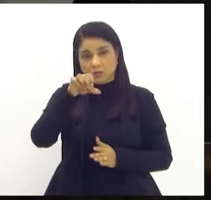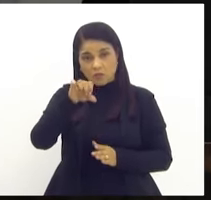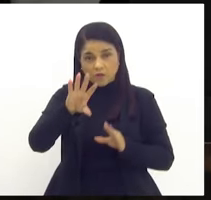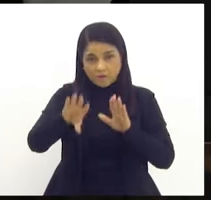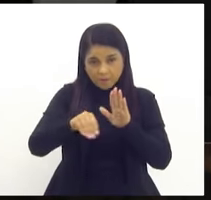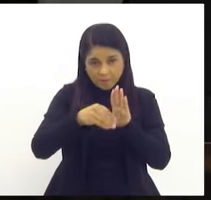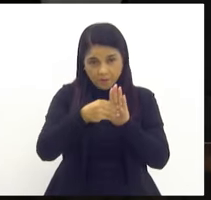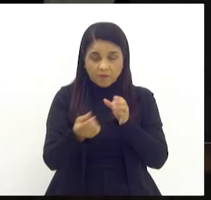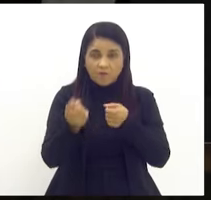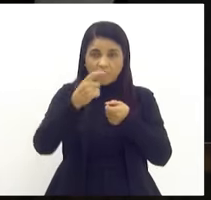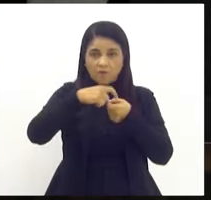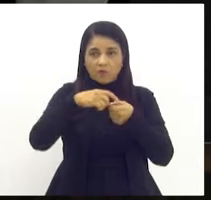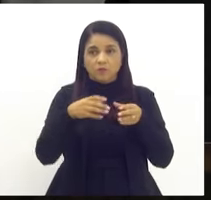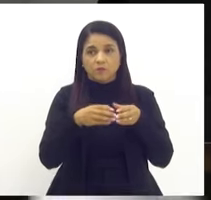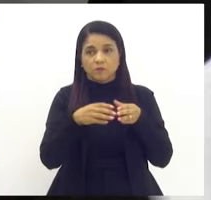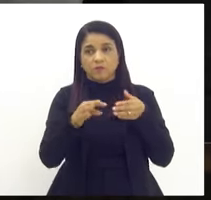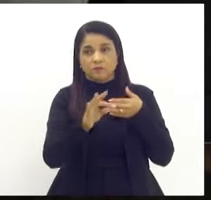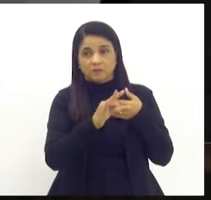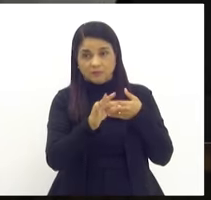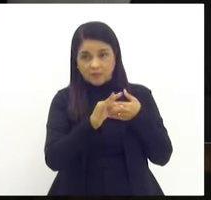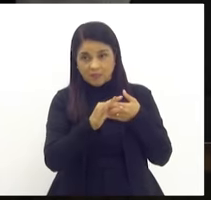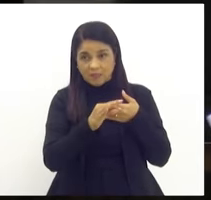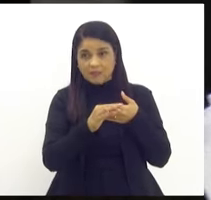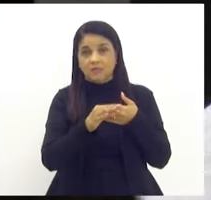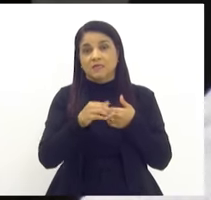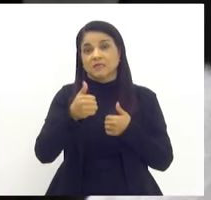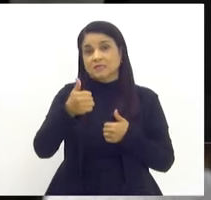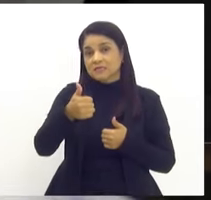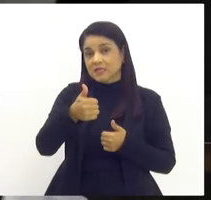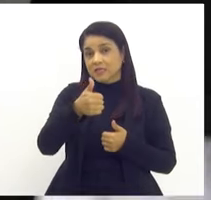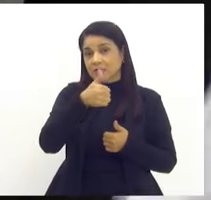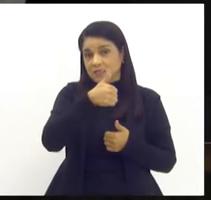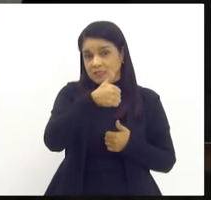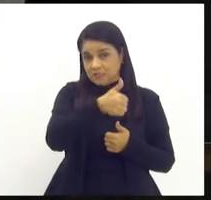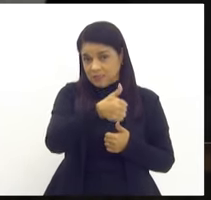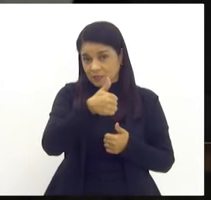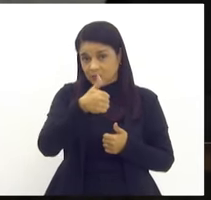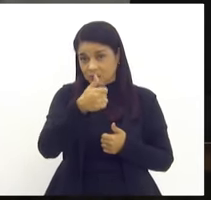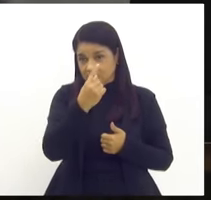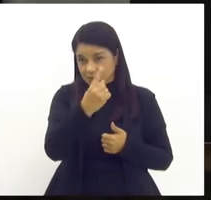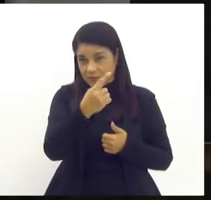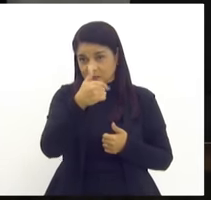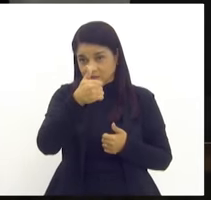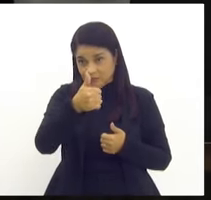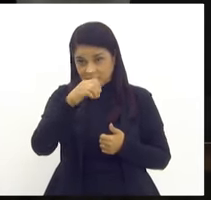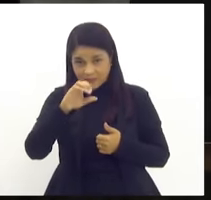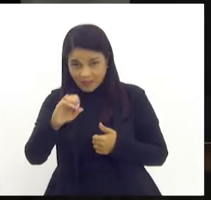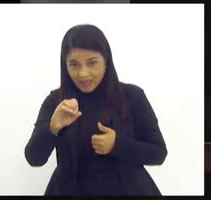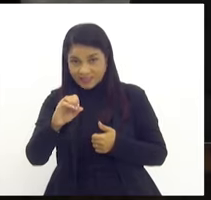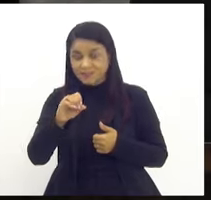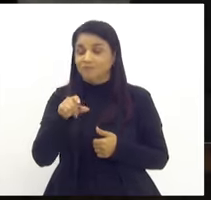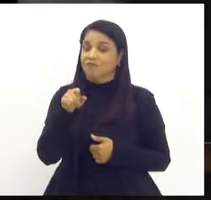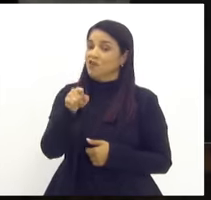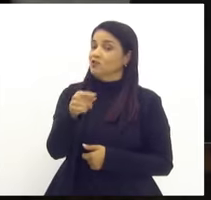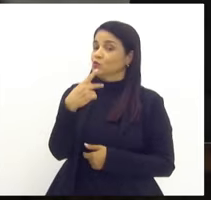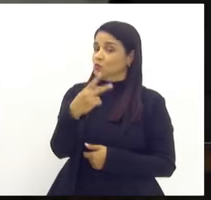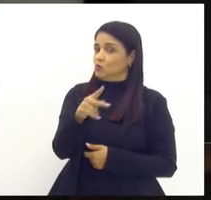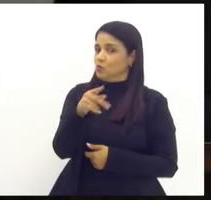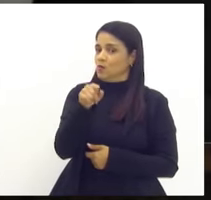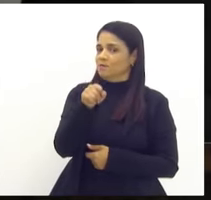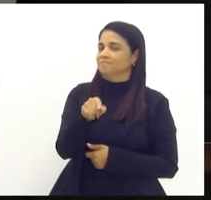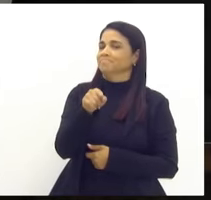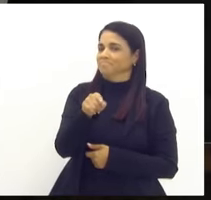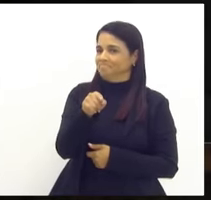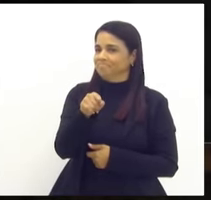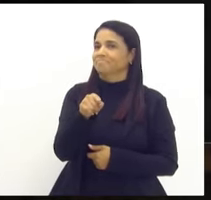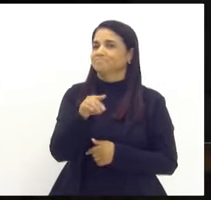retorna às comissões técnicas das quais 110 deve ter sido de vossa excelência é discute ao final